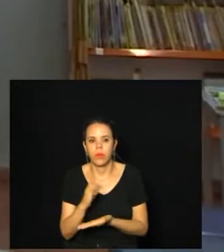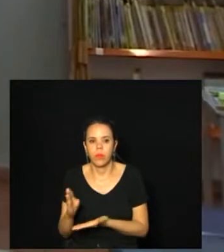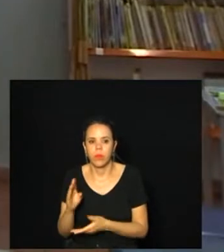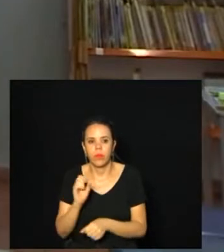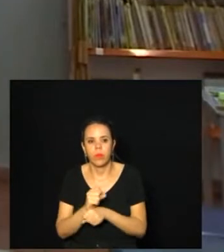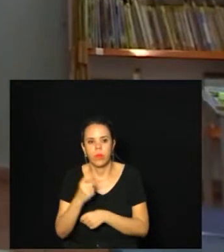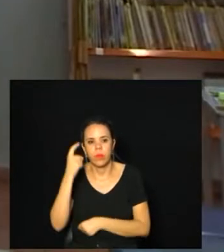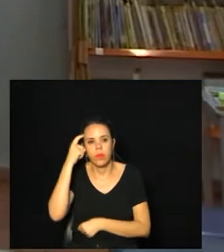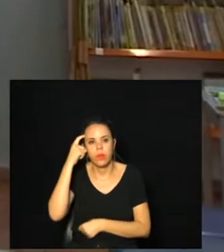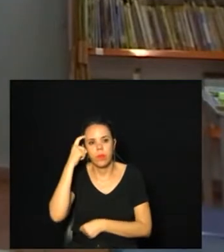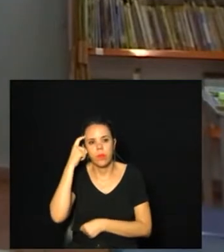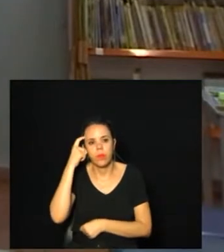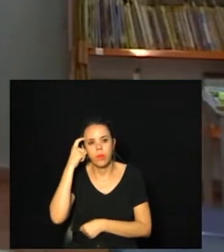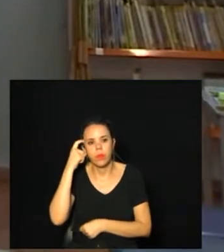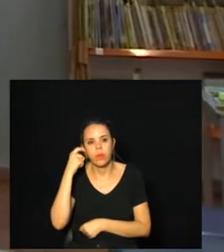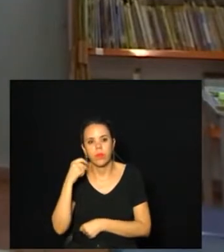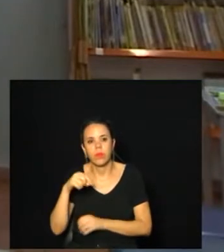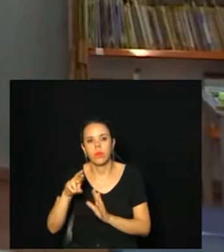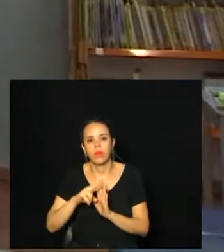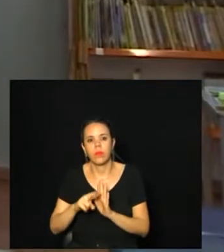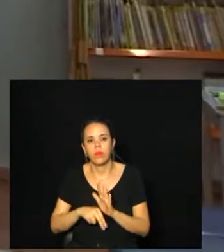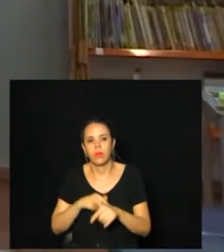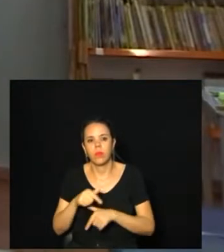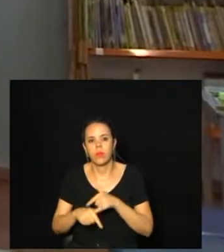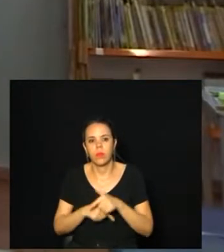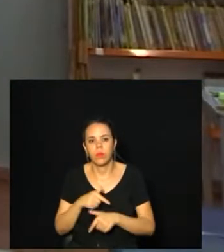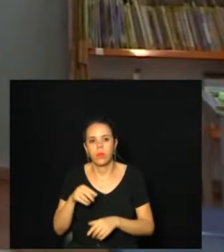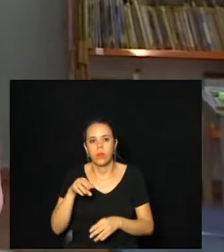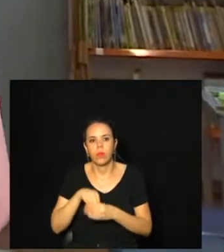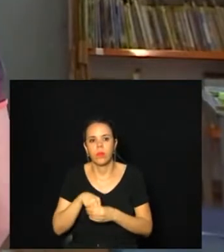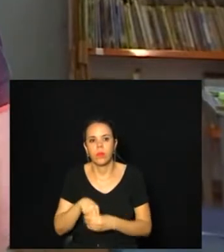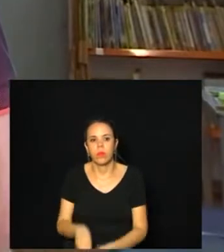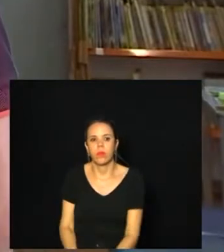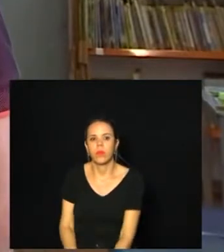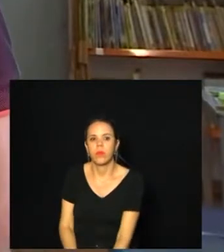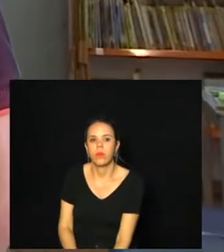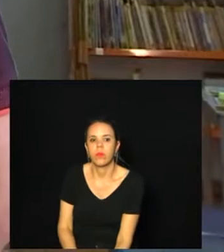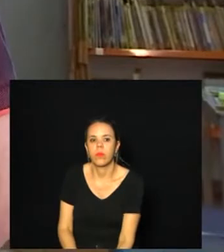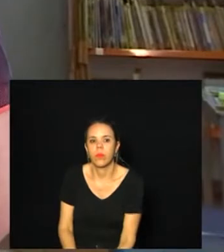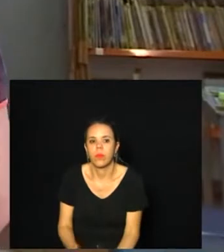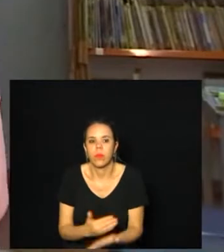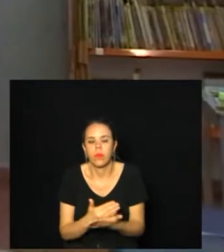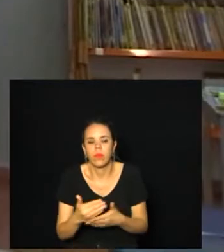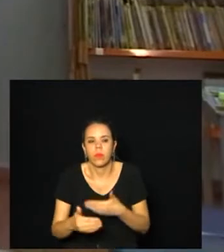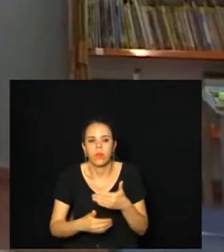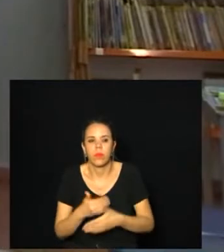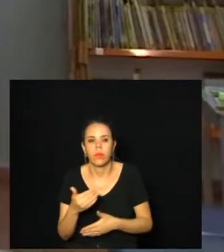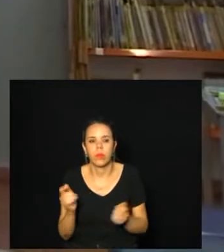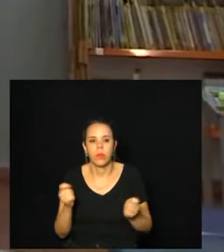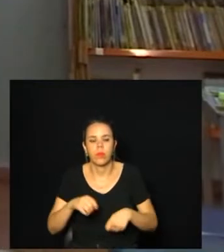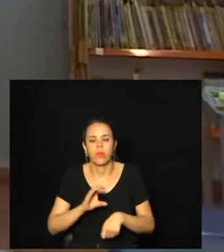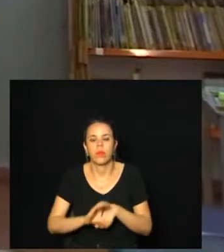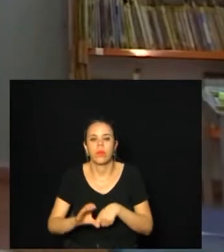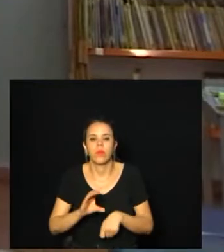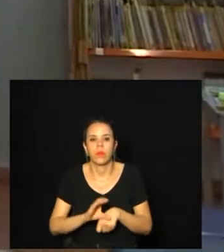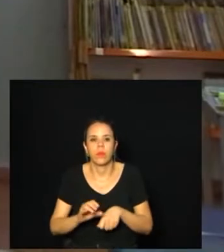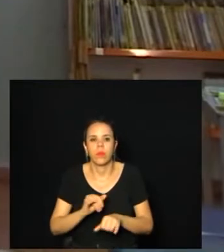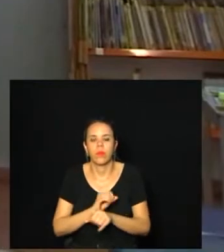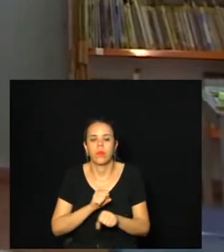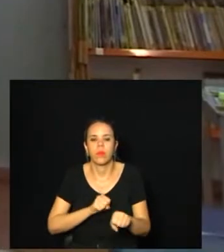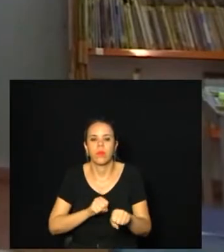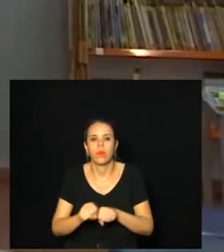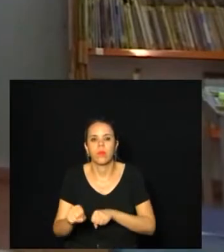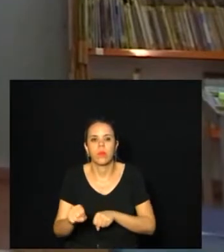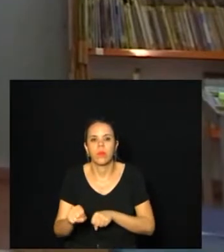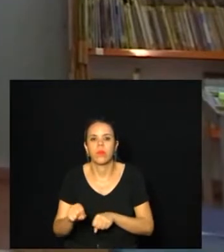para pensar sobre os procedimentos, os trabalhos internos. Nós também iniciamos um processo de capacitação e formação